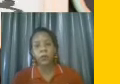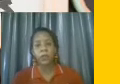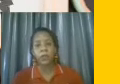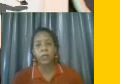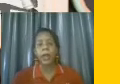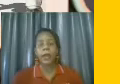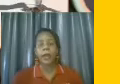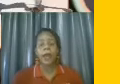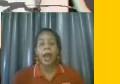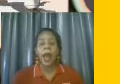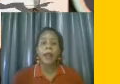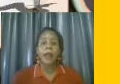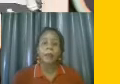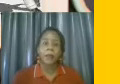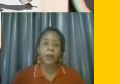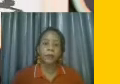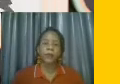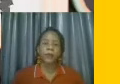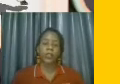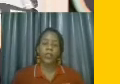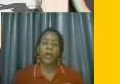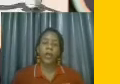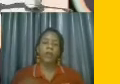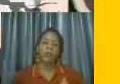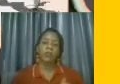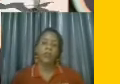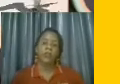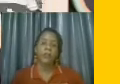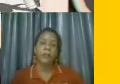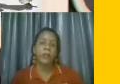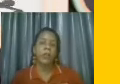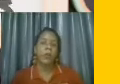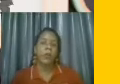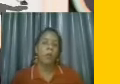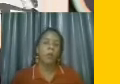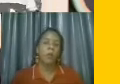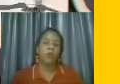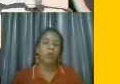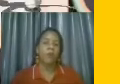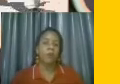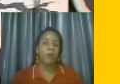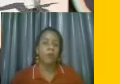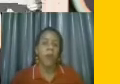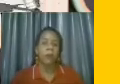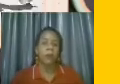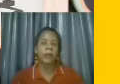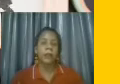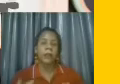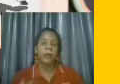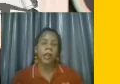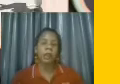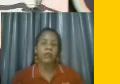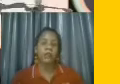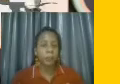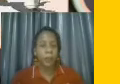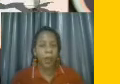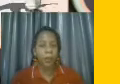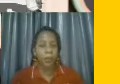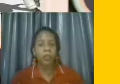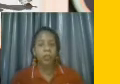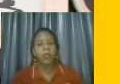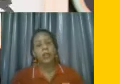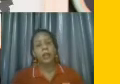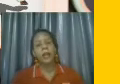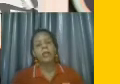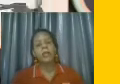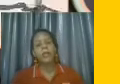na nossa culinária alimentos que eram de origem africana, como mocotó, a feijoada, né? Isso faz